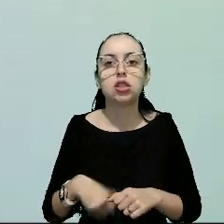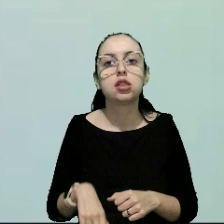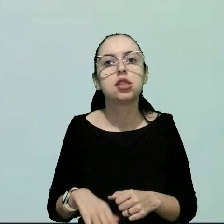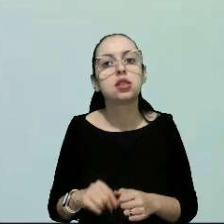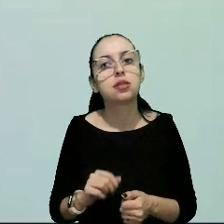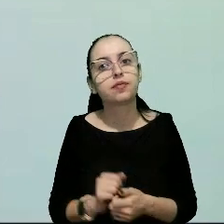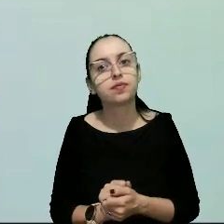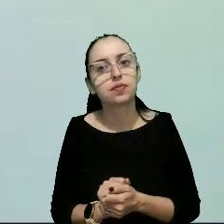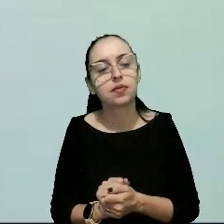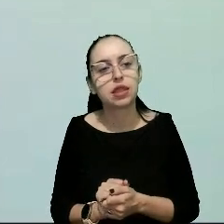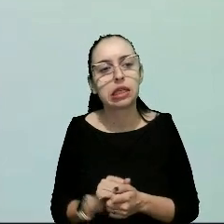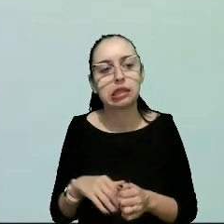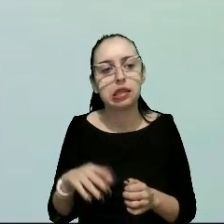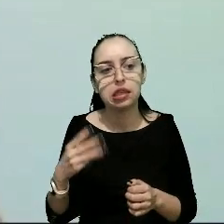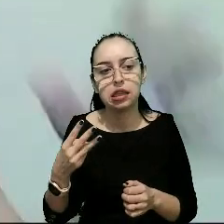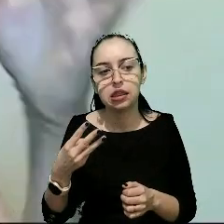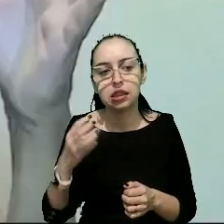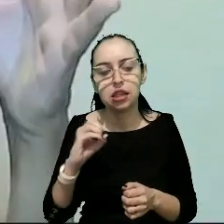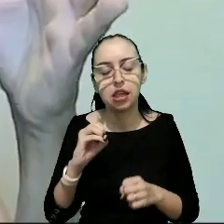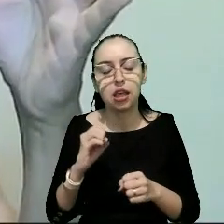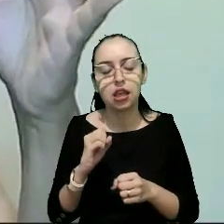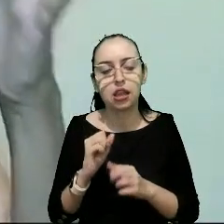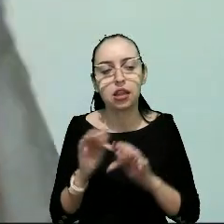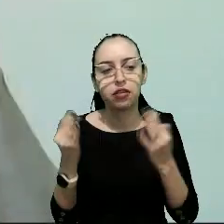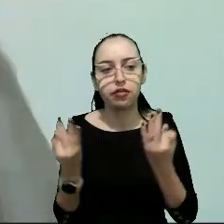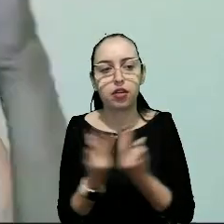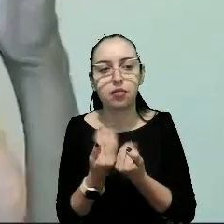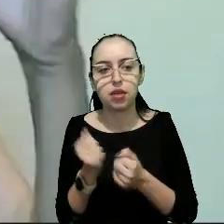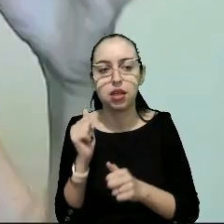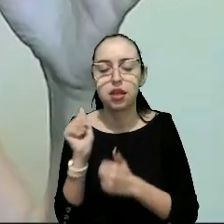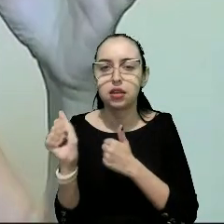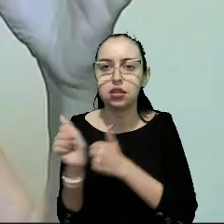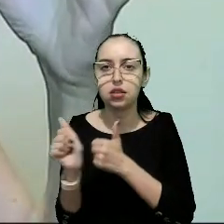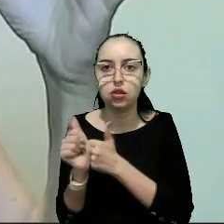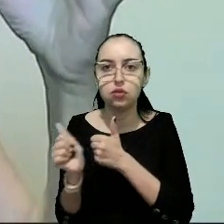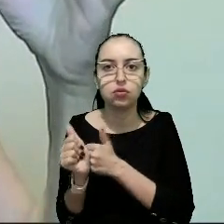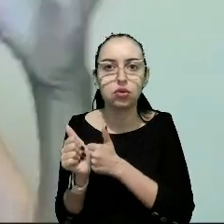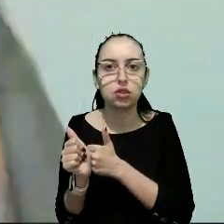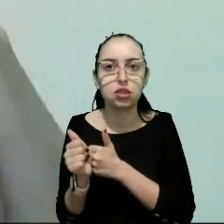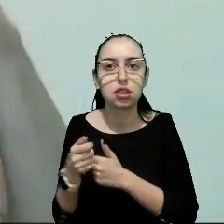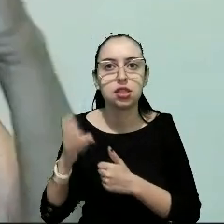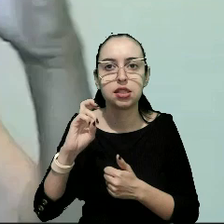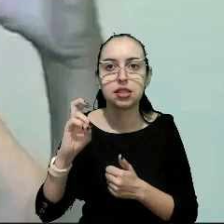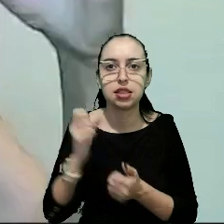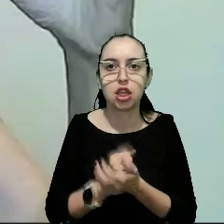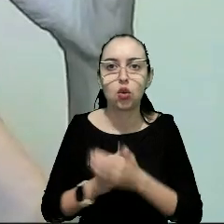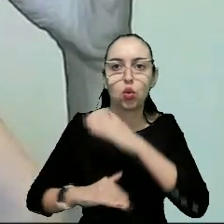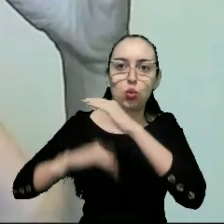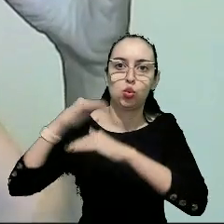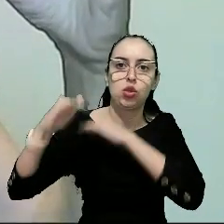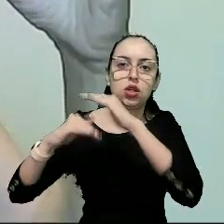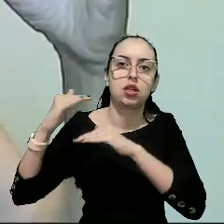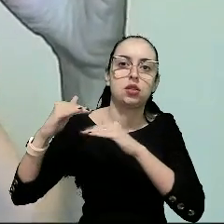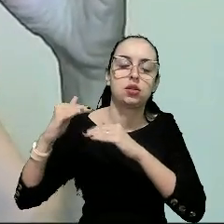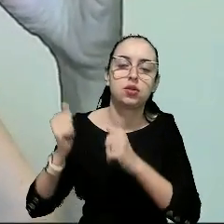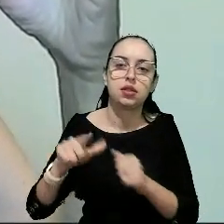social, acompanhando 30 famílias de nonagenários. São 5